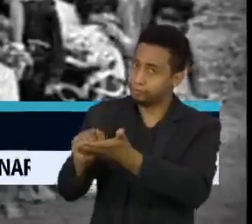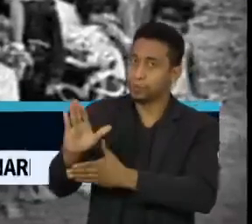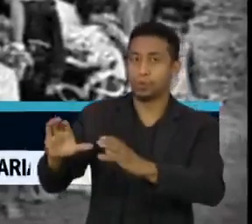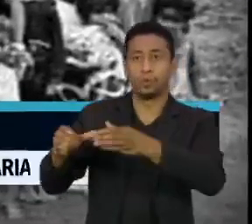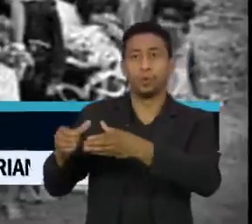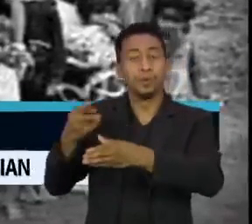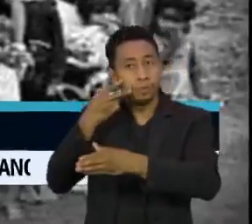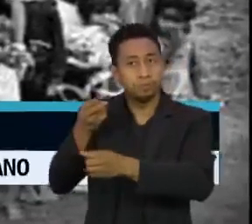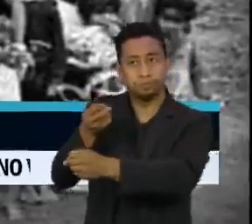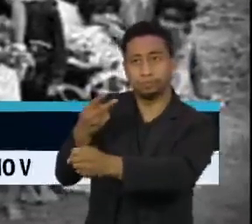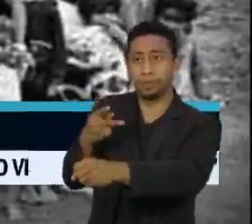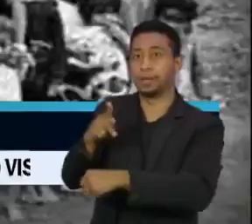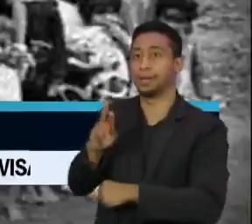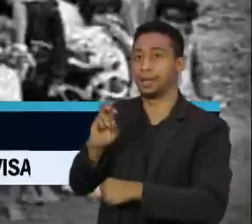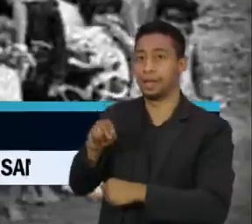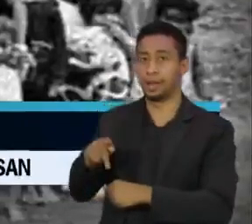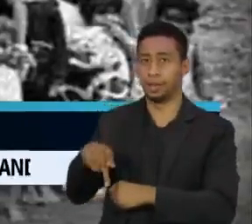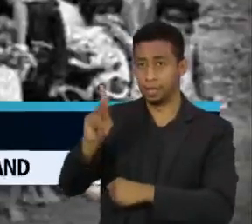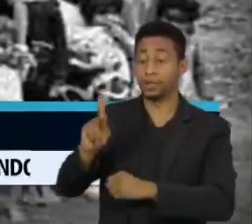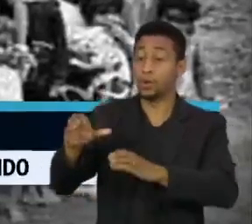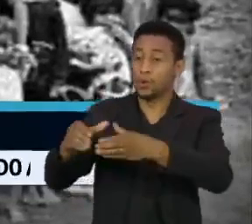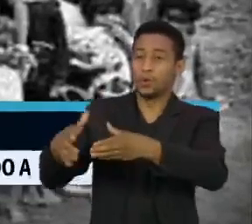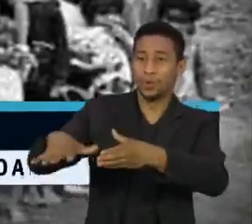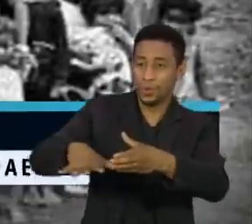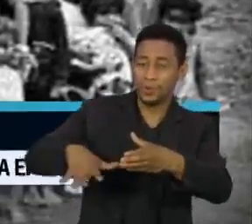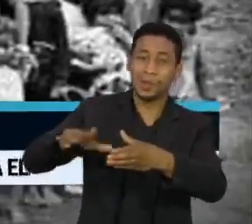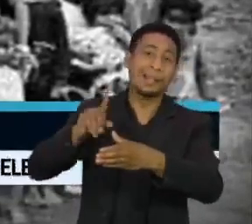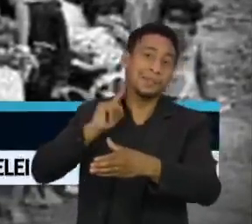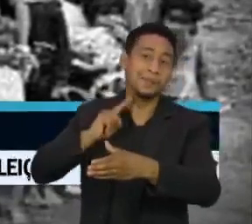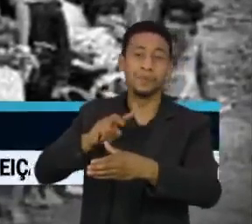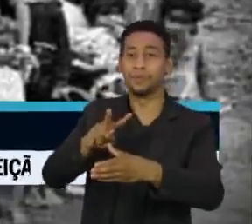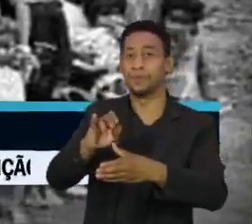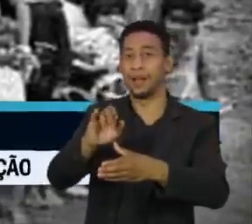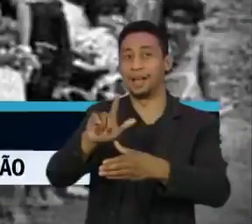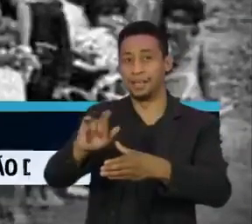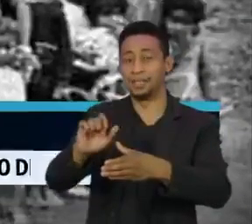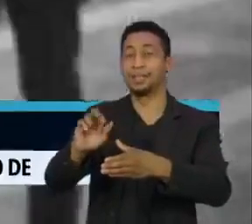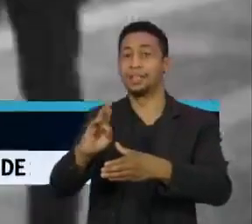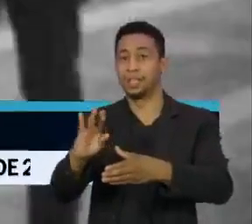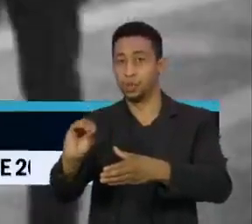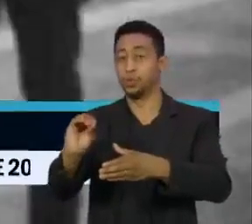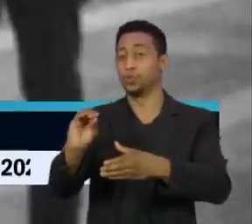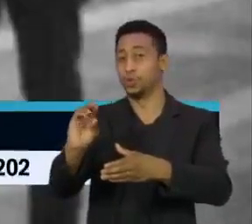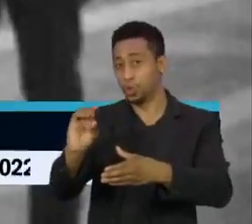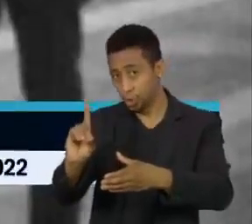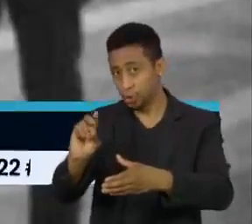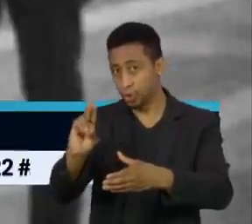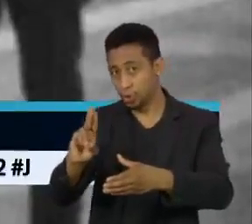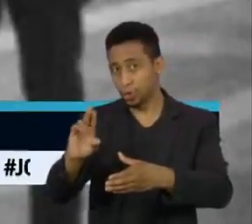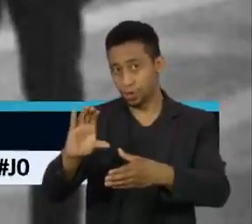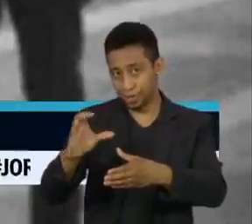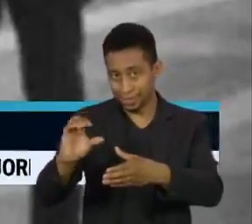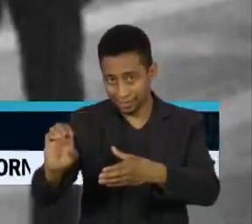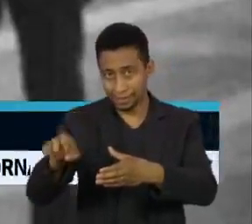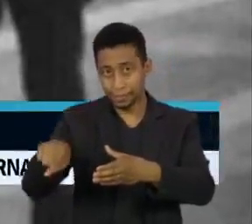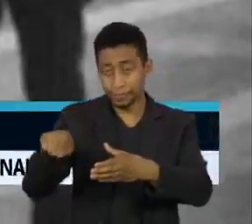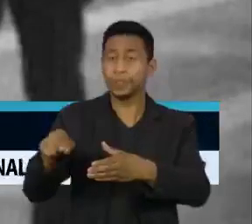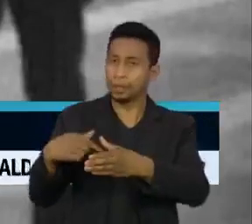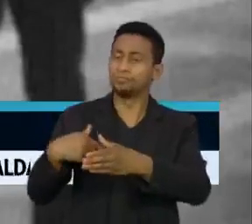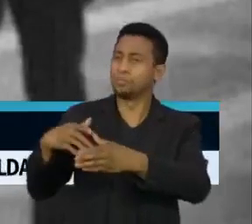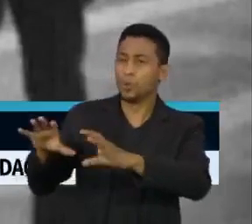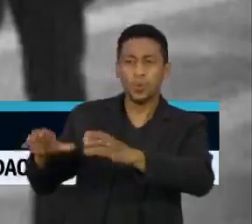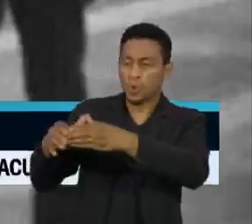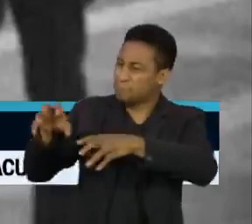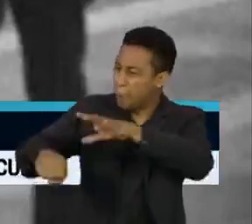os krenak de suas terras que ficam na região do Vale do Rio Doce os militares e era um reformatório que confirmou